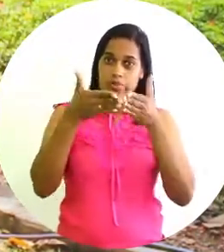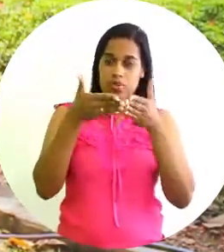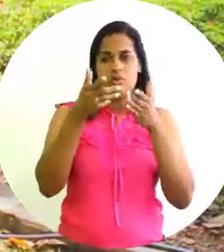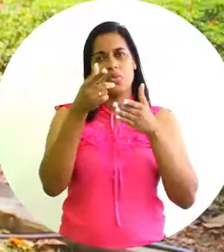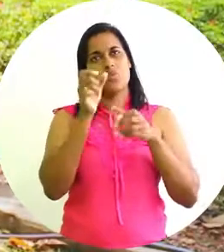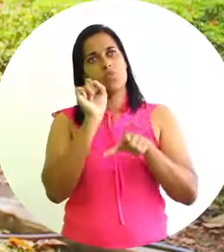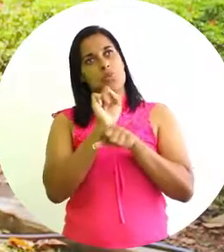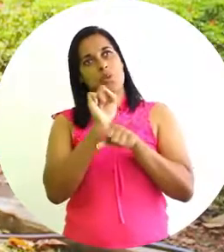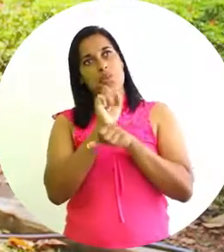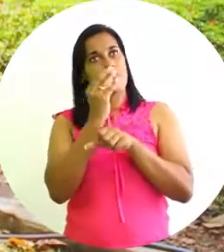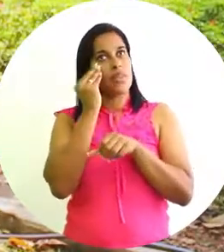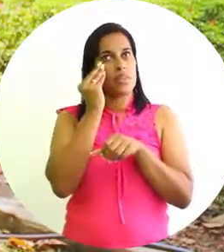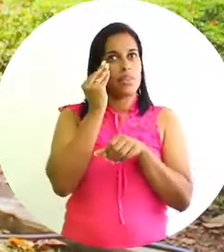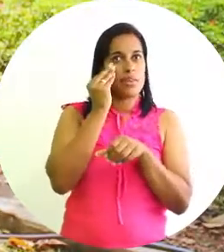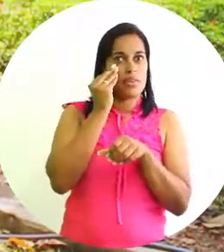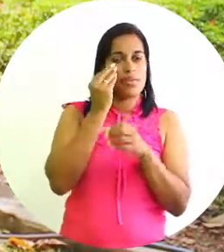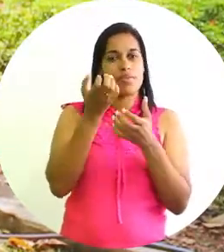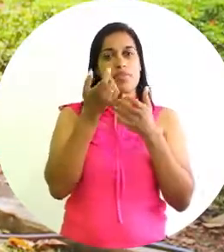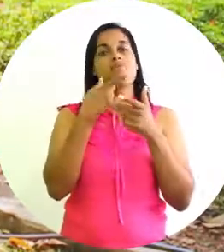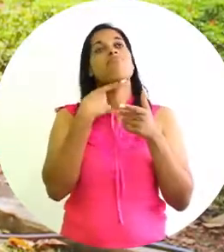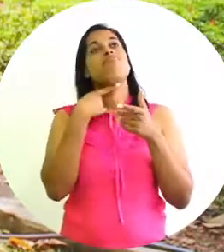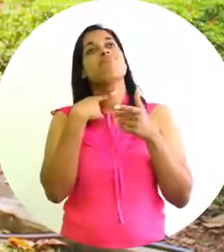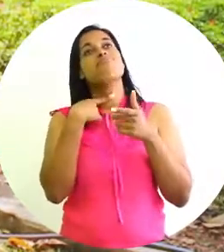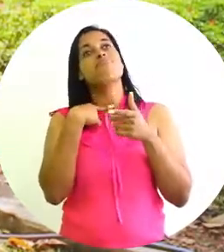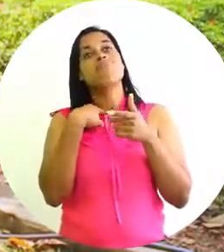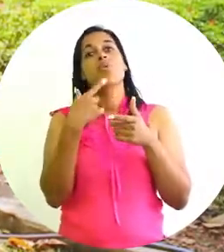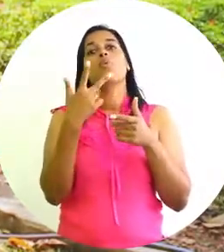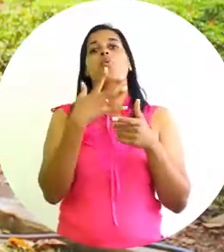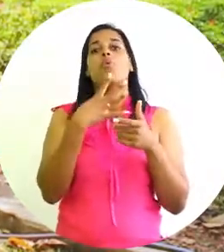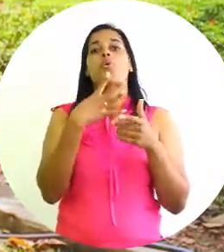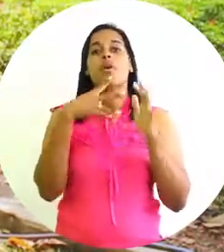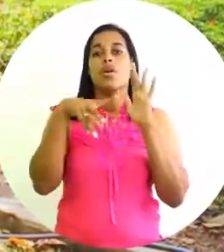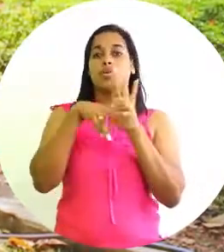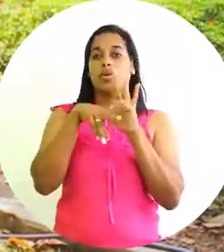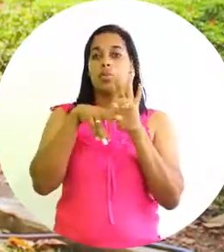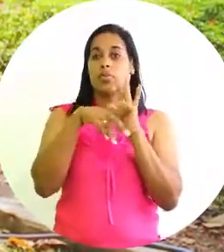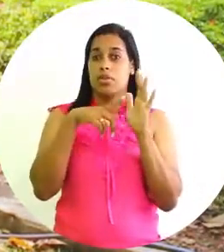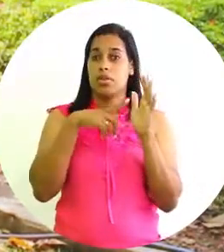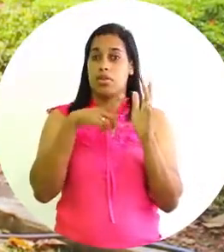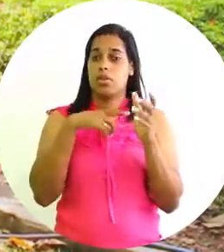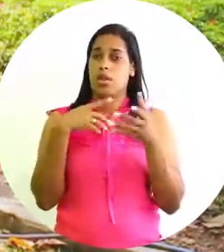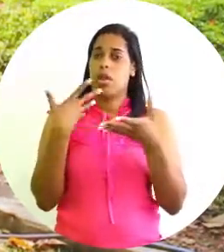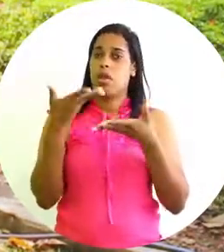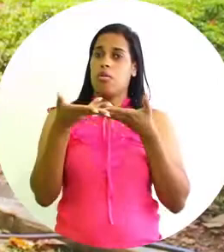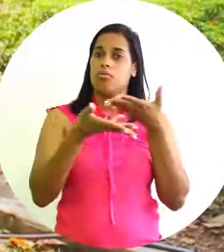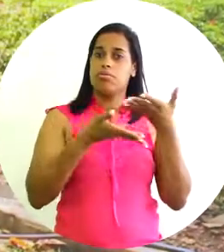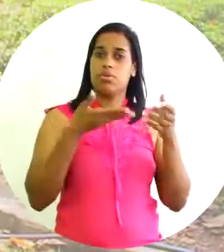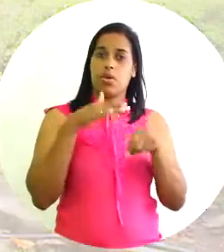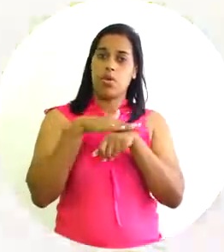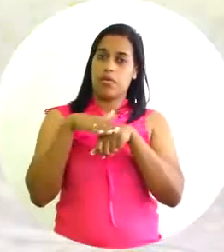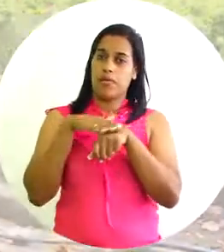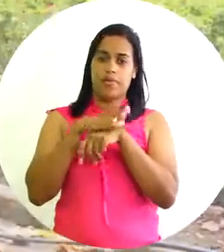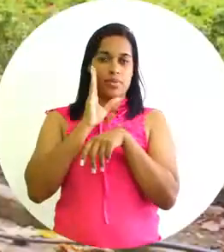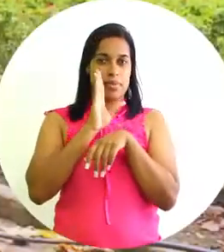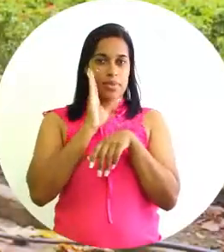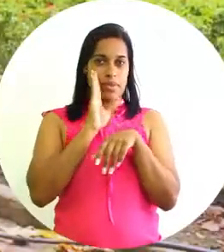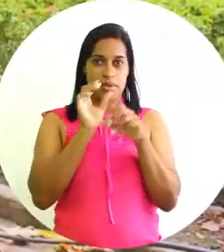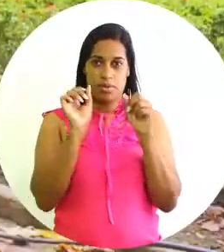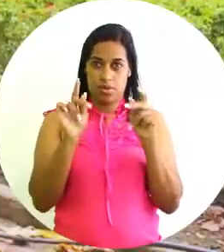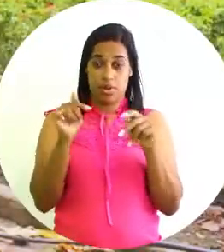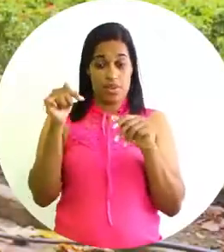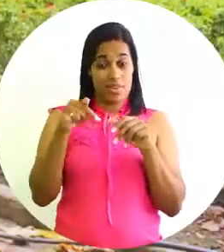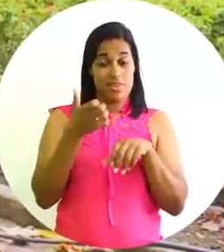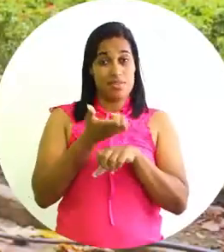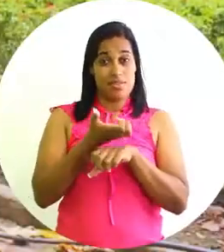suas expectativas, o que é que vocês já conhecem de normalização, para que a gente tenha um debate bem legal, ok? Nessa